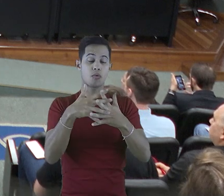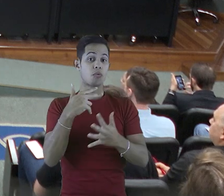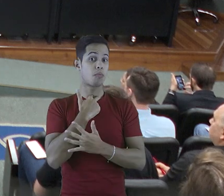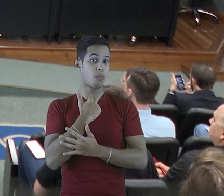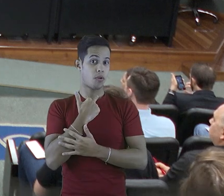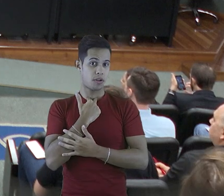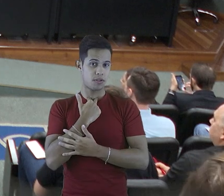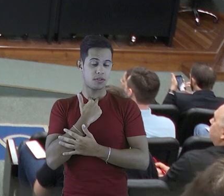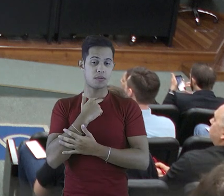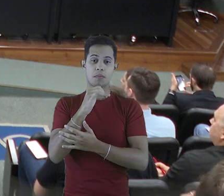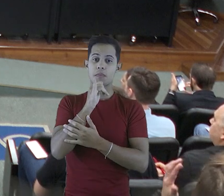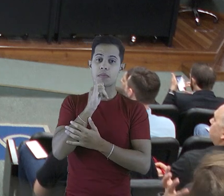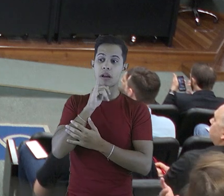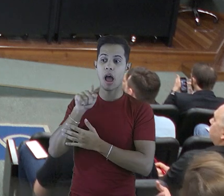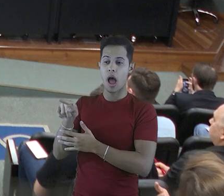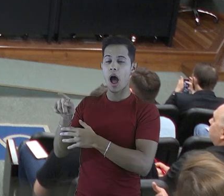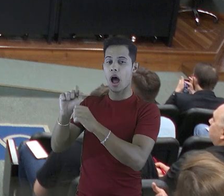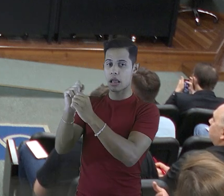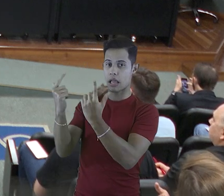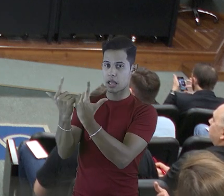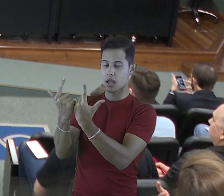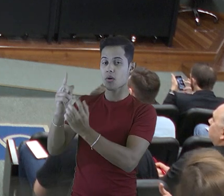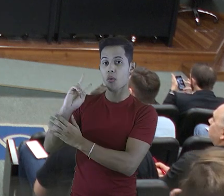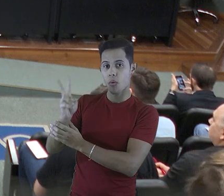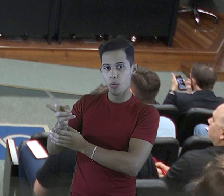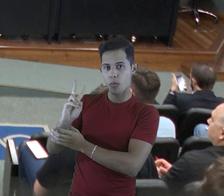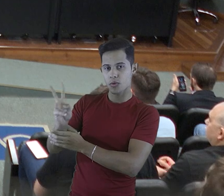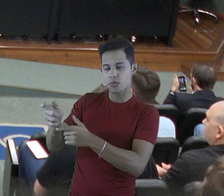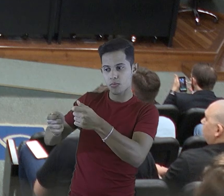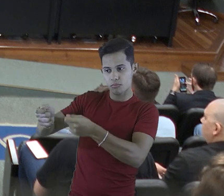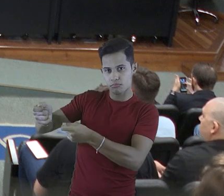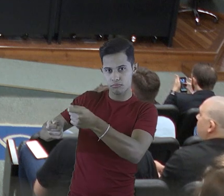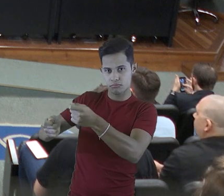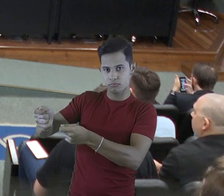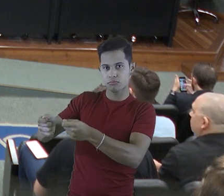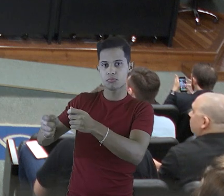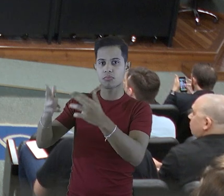está em juízo que a Assembleia não é controladora. Entendeu?